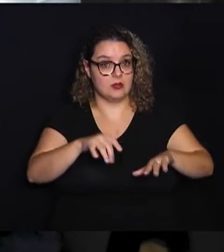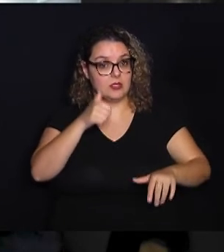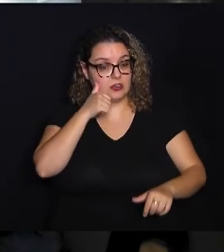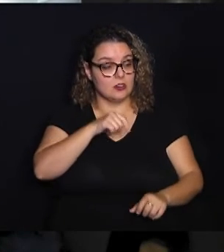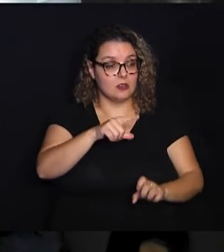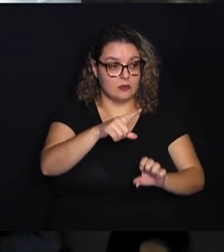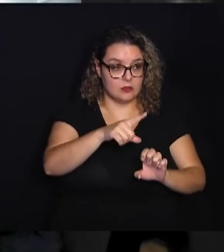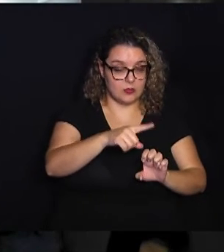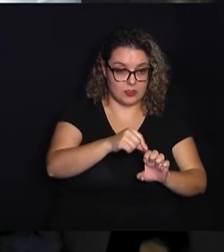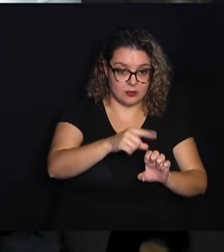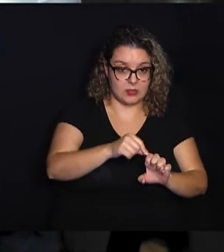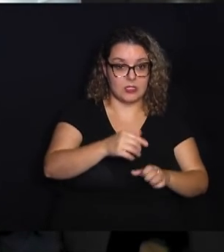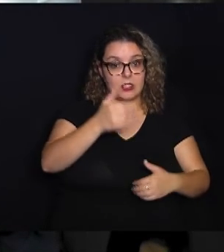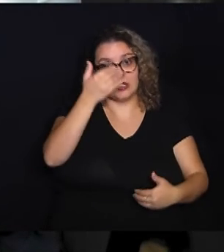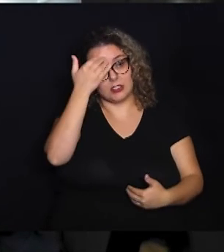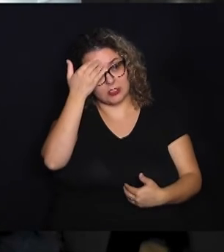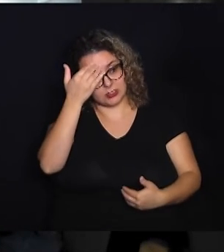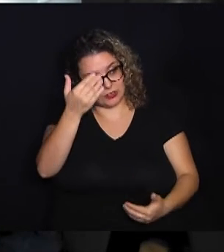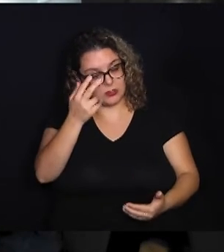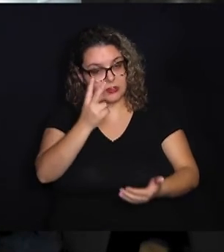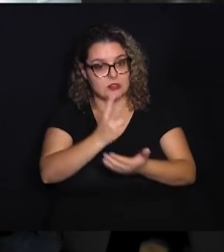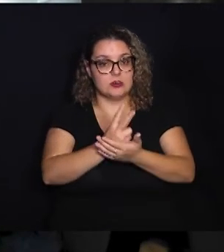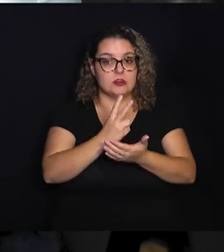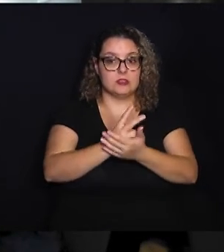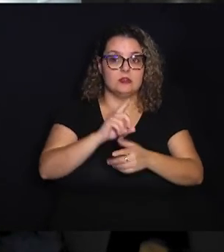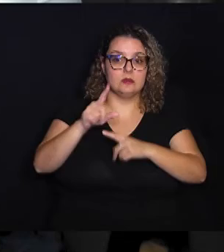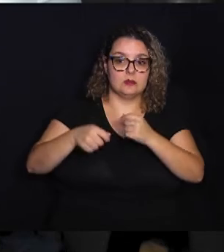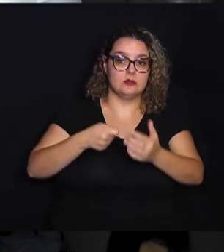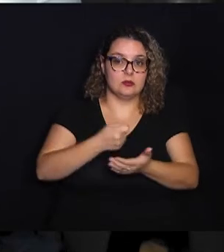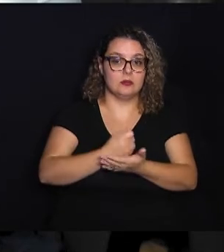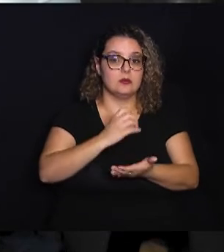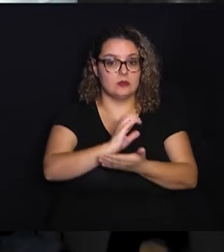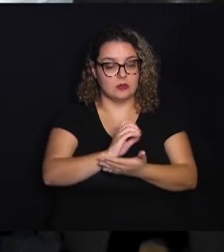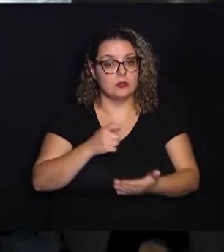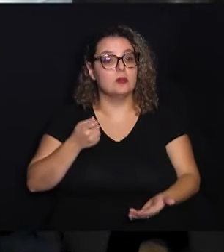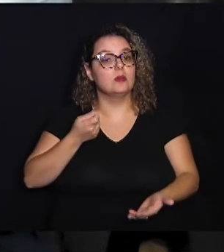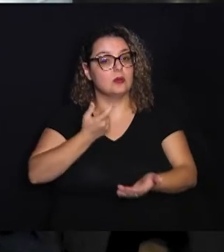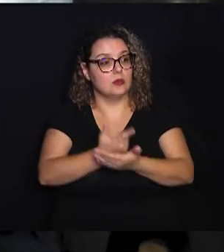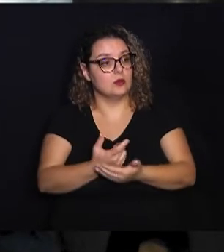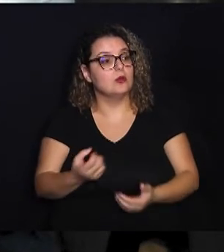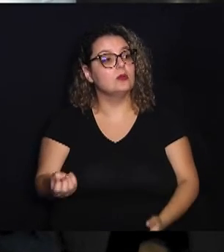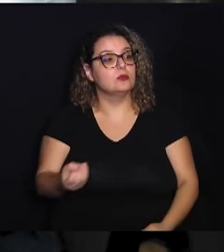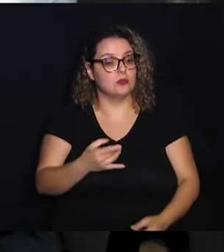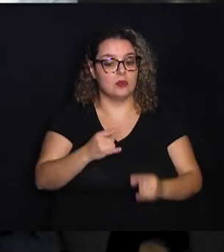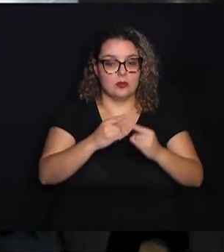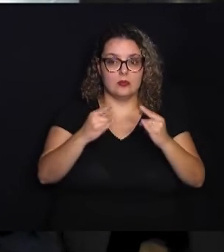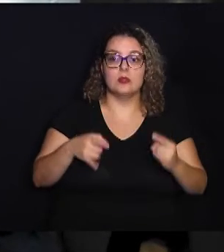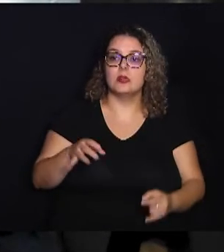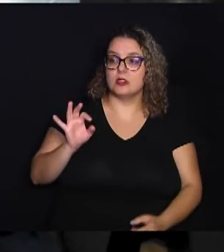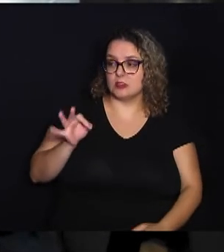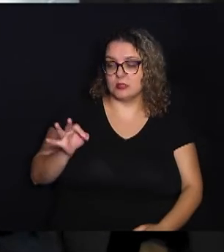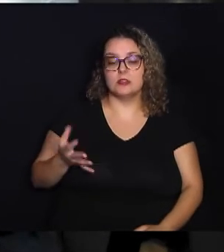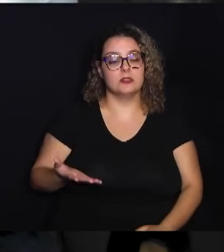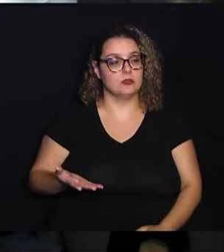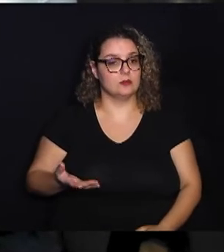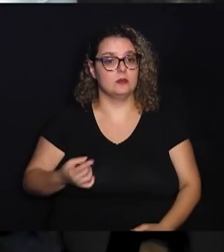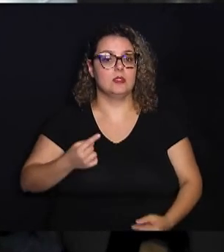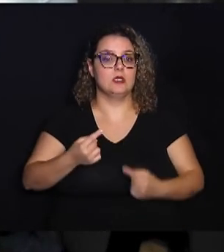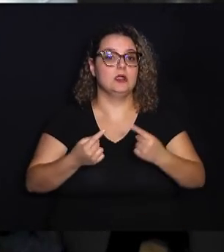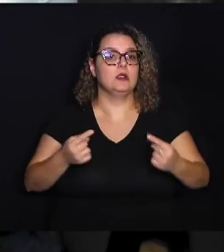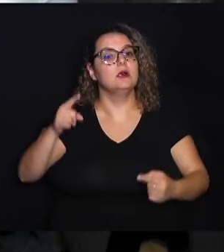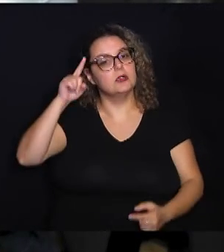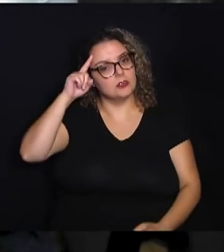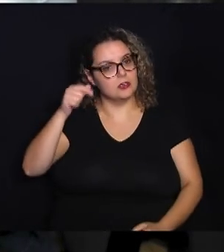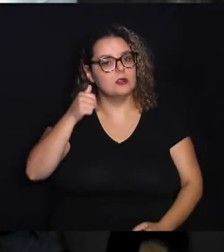elas são muito gratas porque pela emenda elas puderam adquirir novas tendas porque cada dia mais